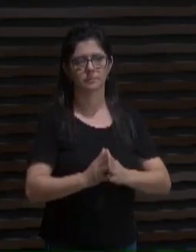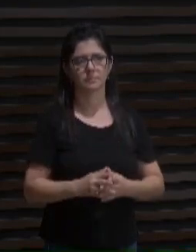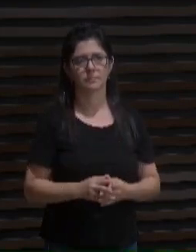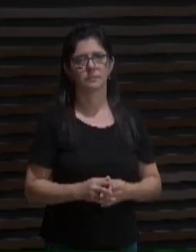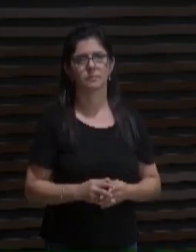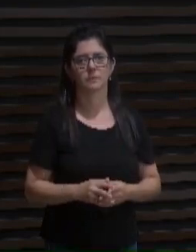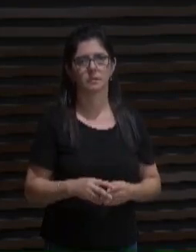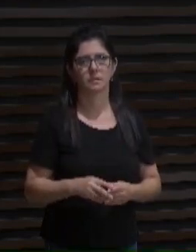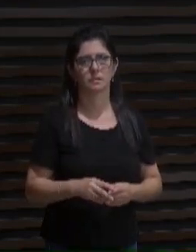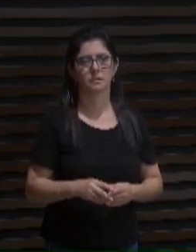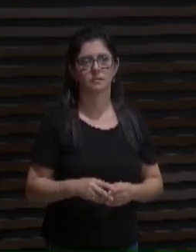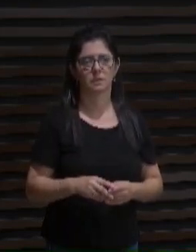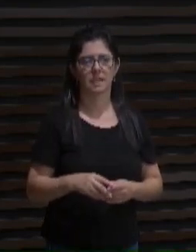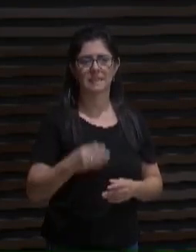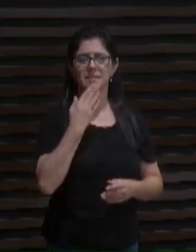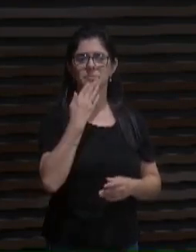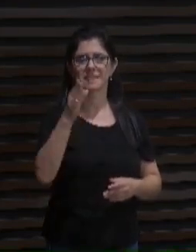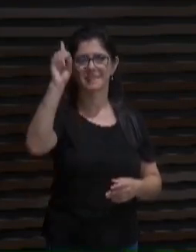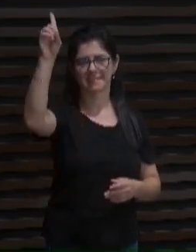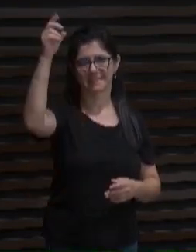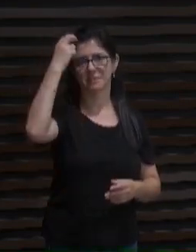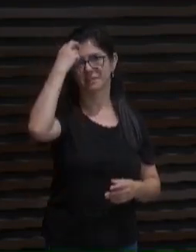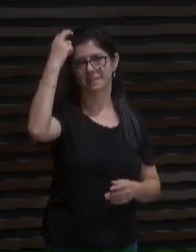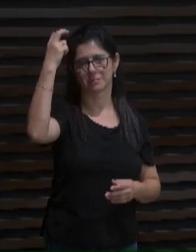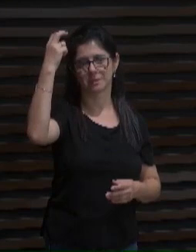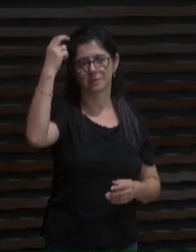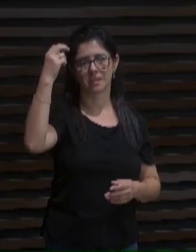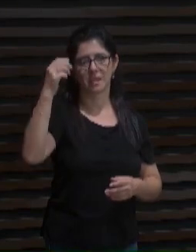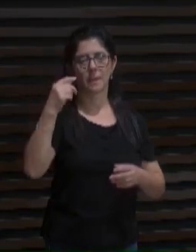dar, e você pode ser um instrumento na vida daquela pessoa.